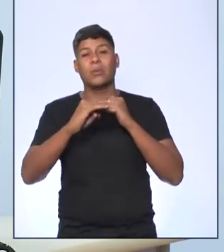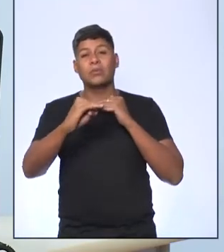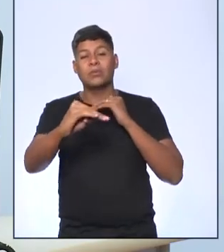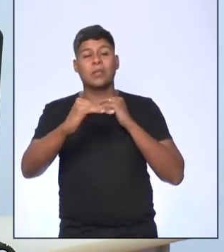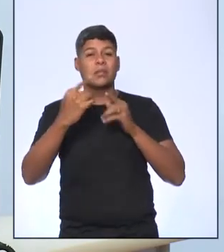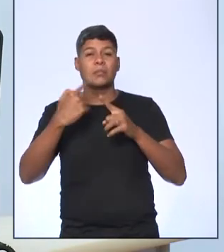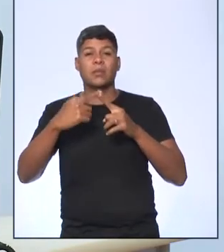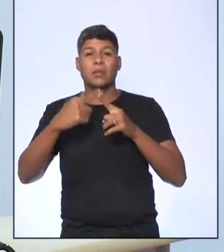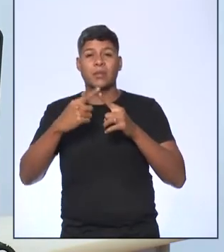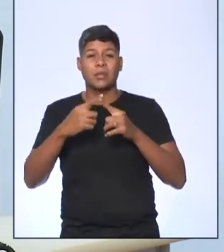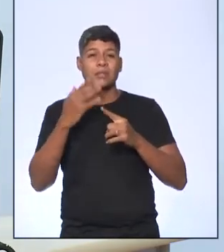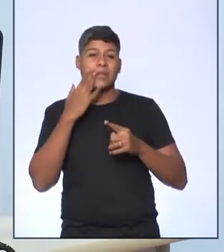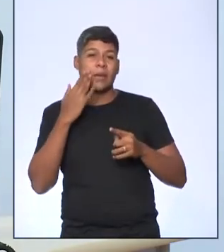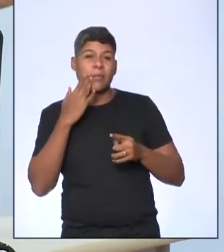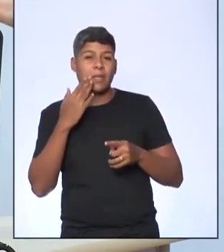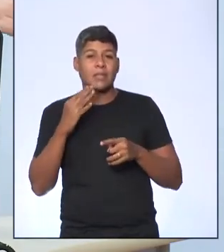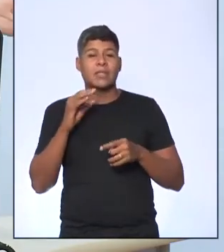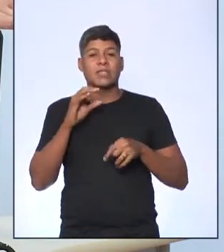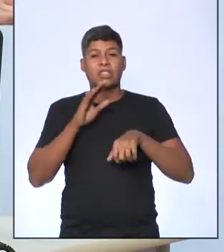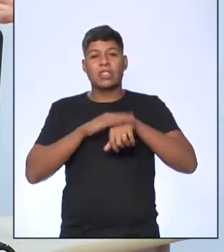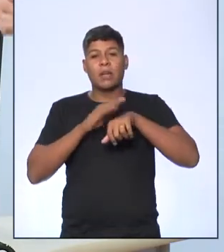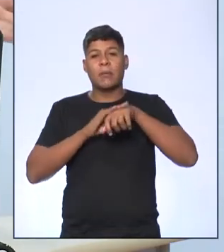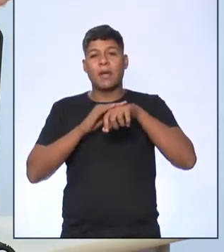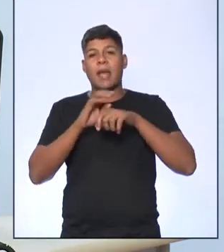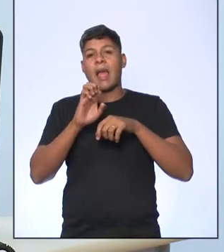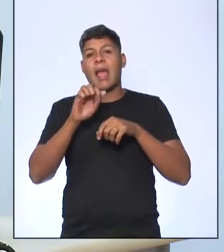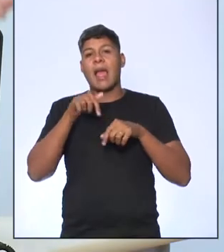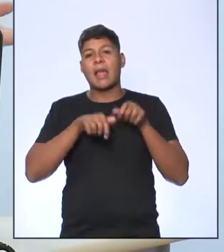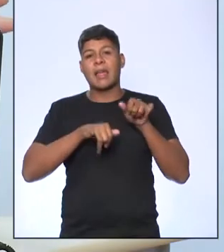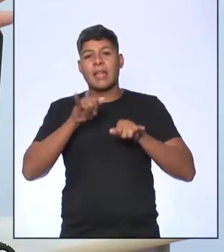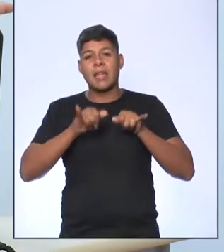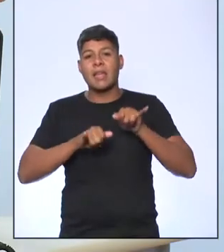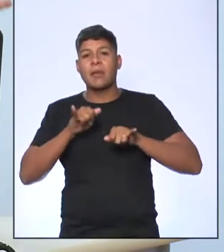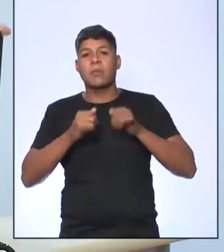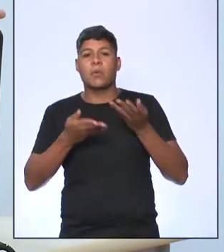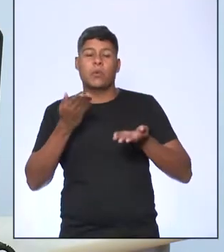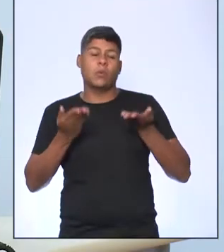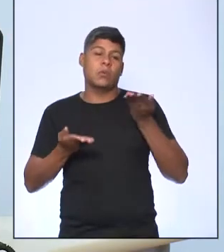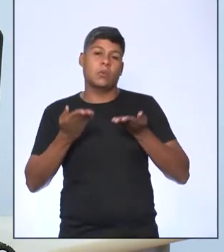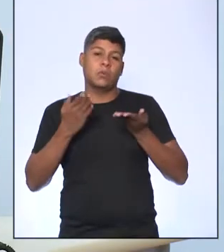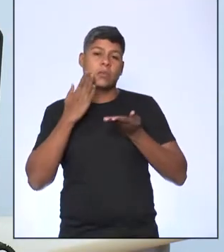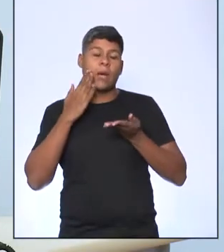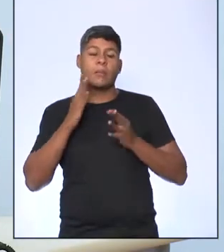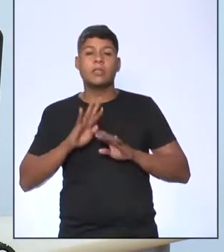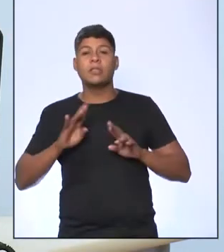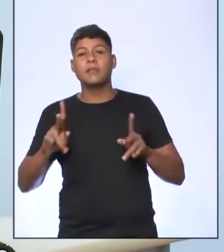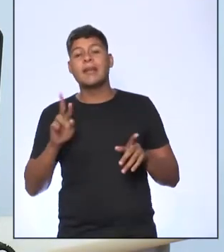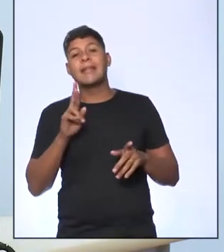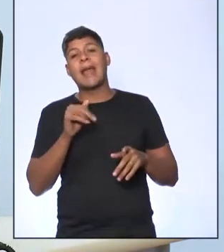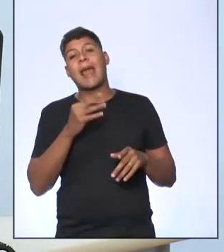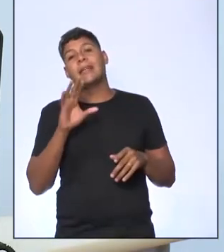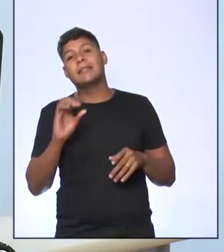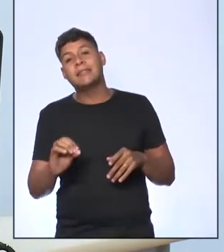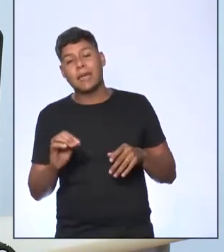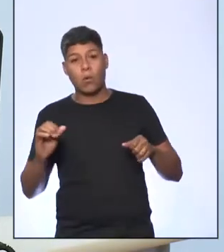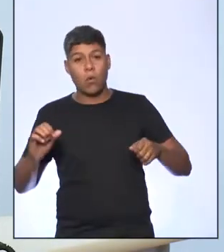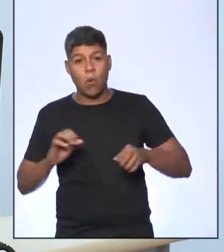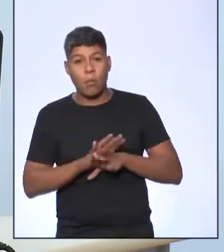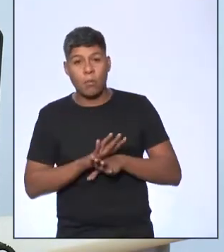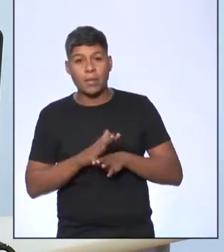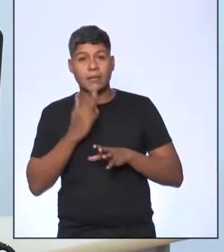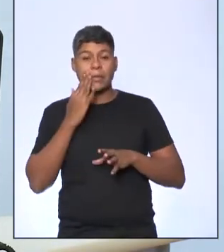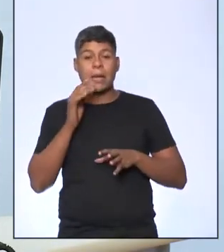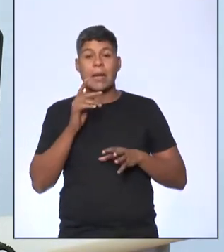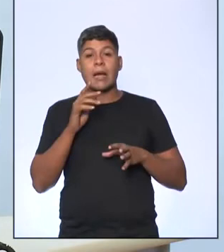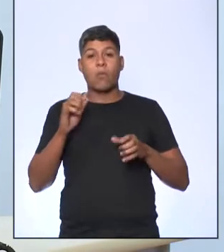constante? Porque ela entrou no tal chamado de equilíbrio químico, tá? Diferente de uma reação que se completa. A reação